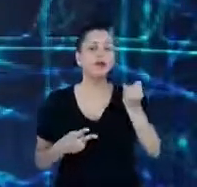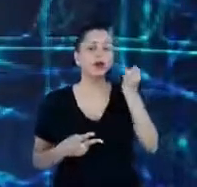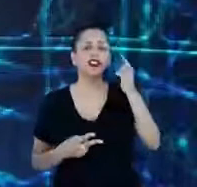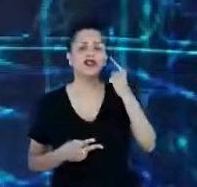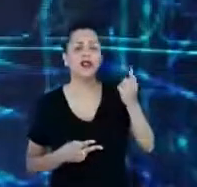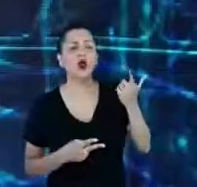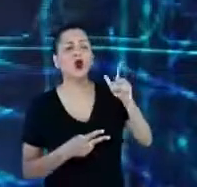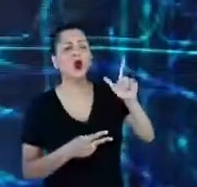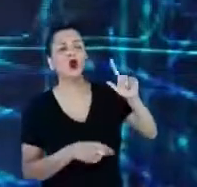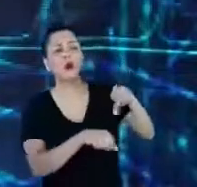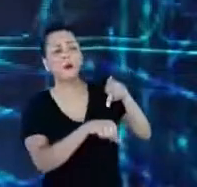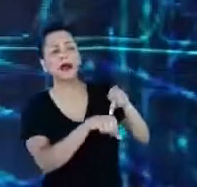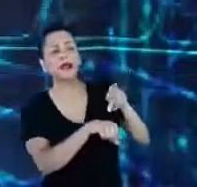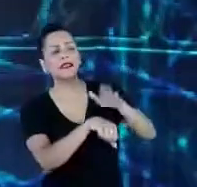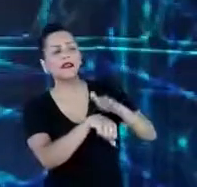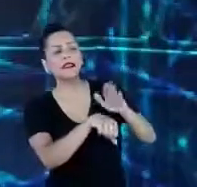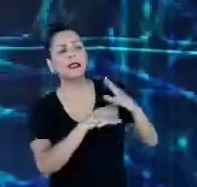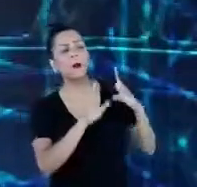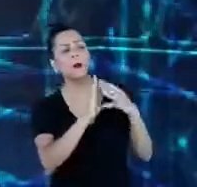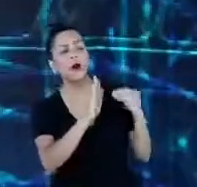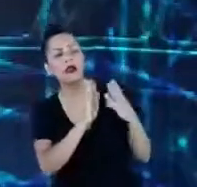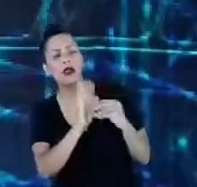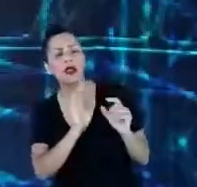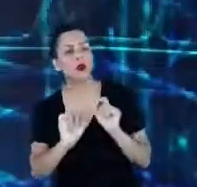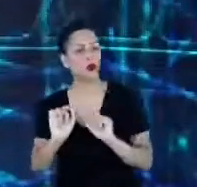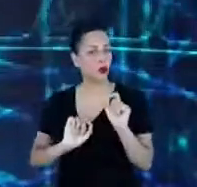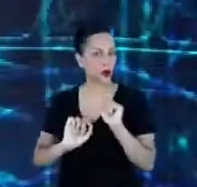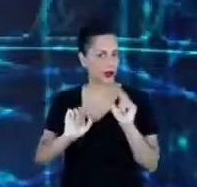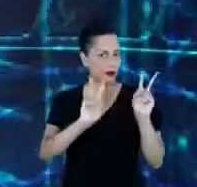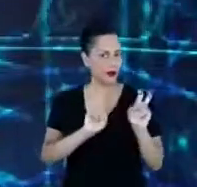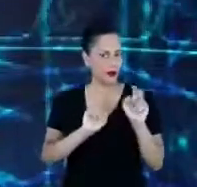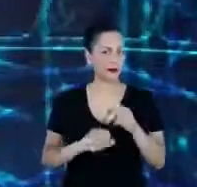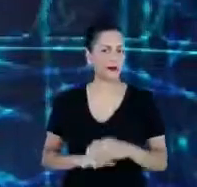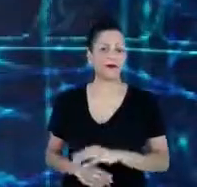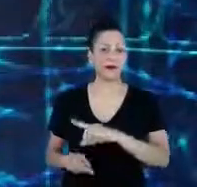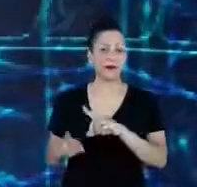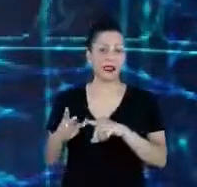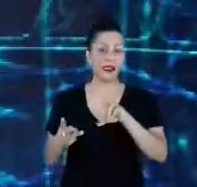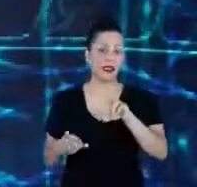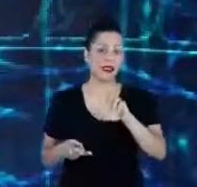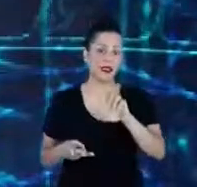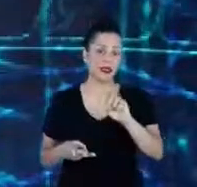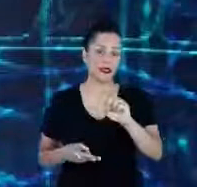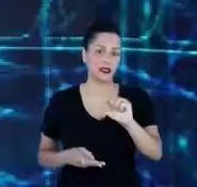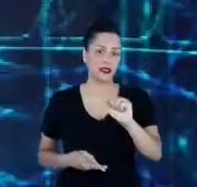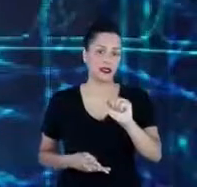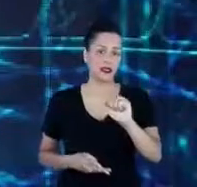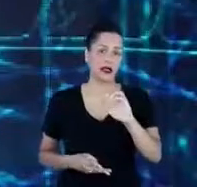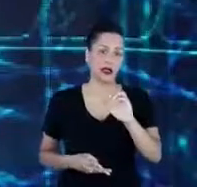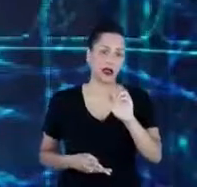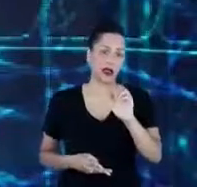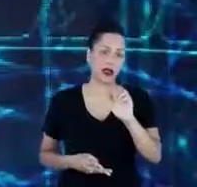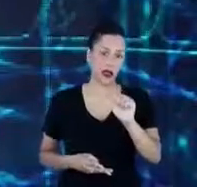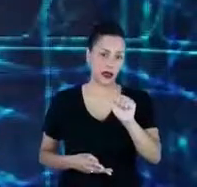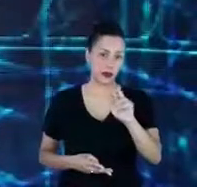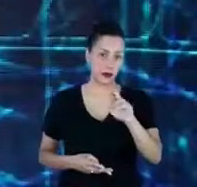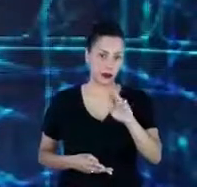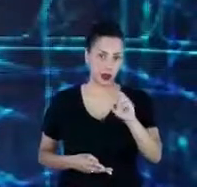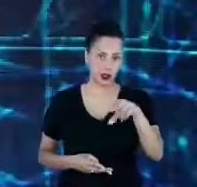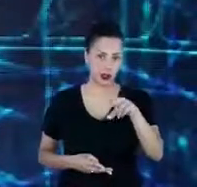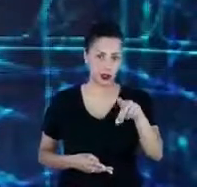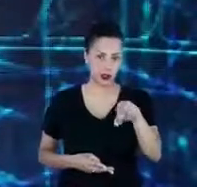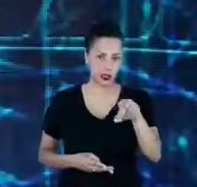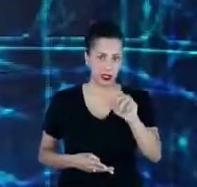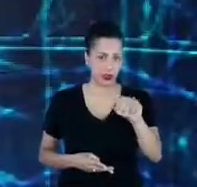relação a esse tema o consumo de carbonização aqui também também Mega tendência a gente vê